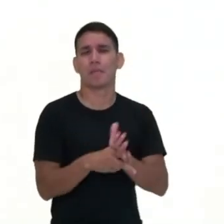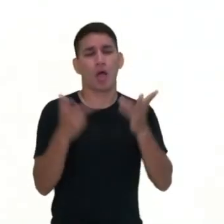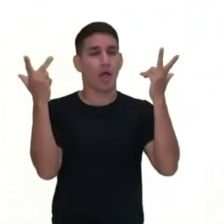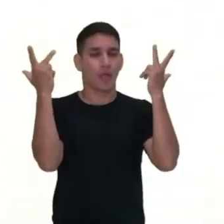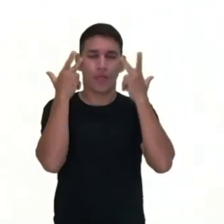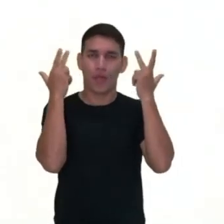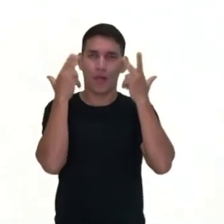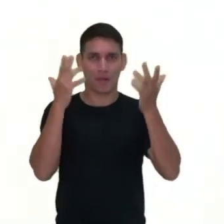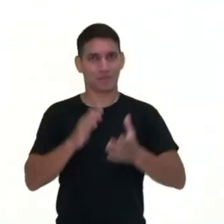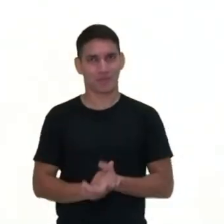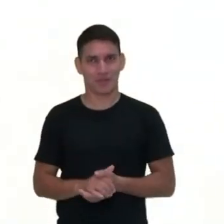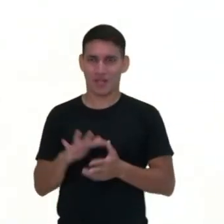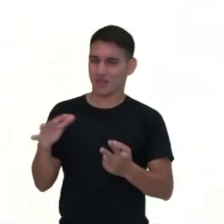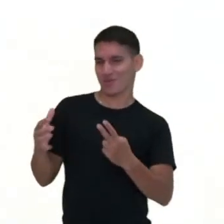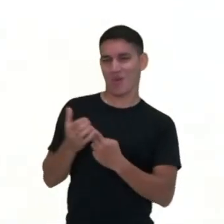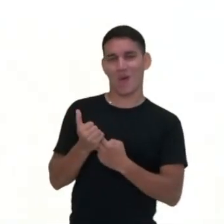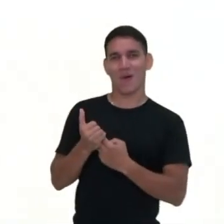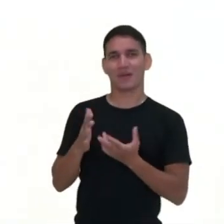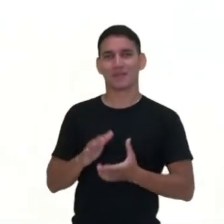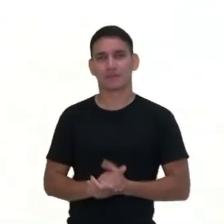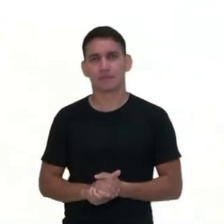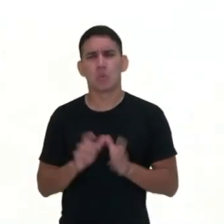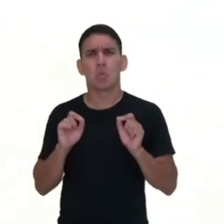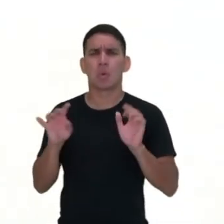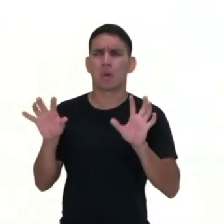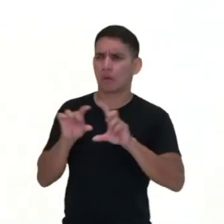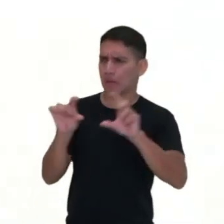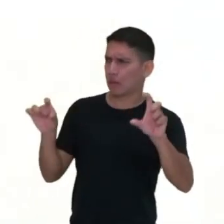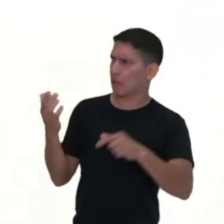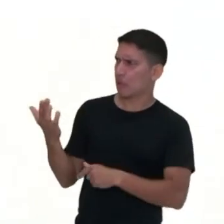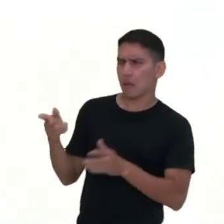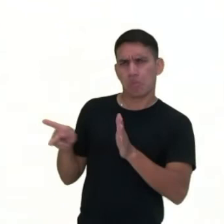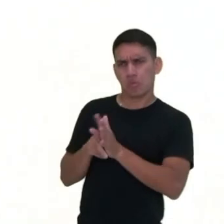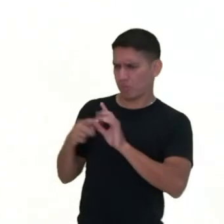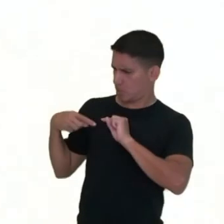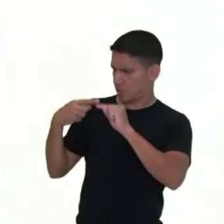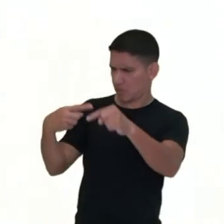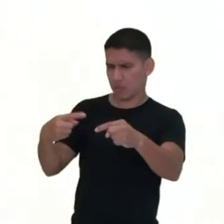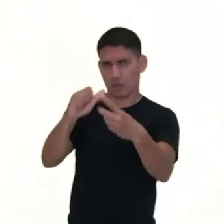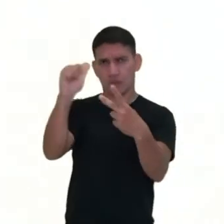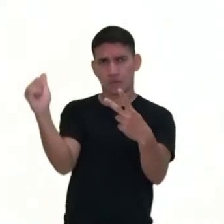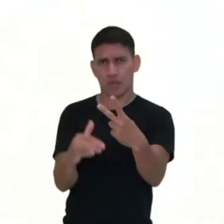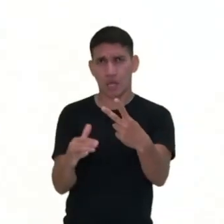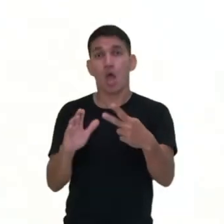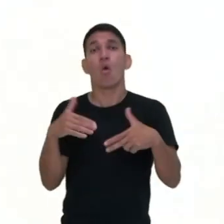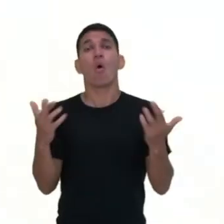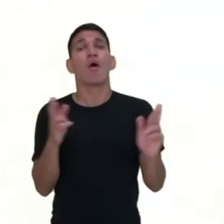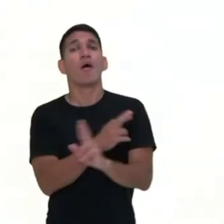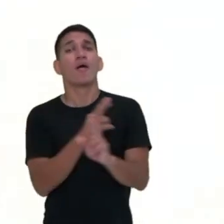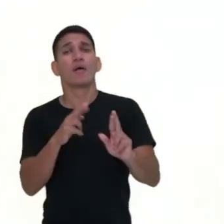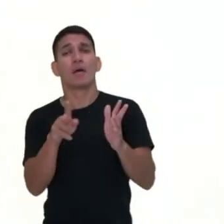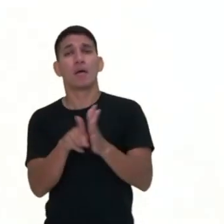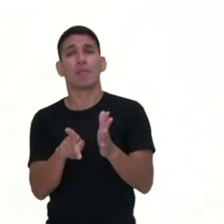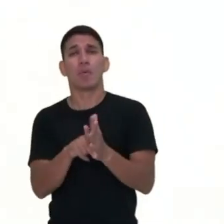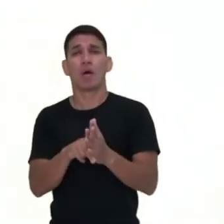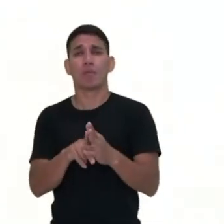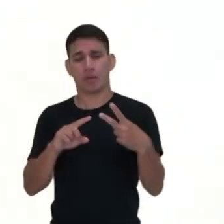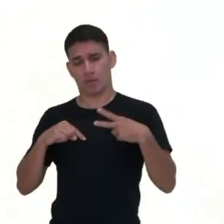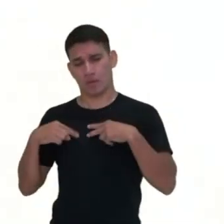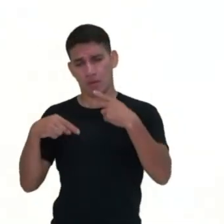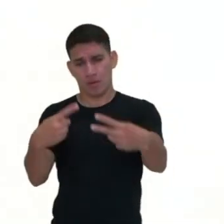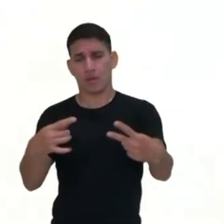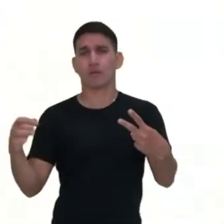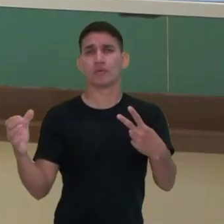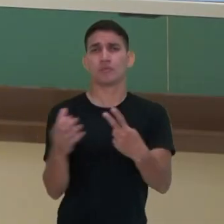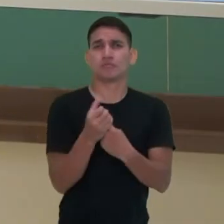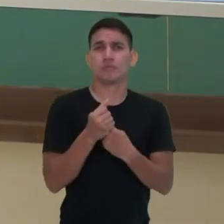normal, está dominado. Qual trecho corresponde à herança recessiva? Qual trecho corresponde à herança dominante?